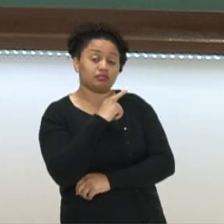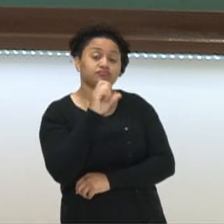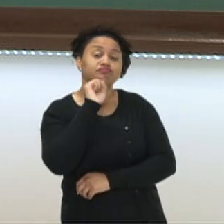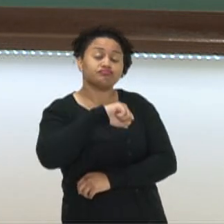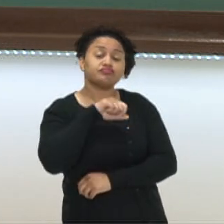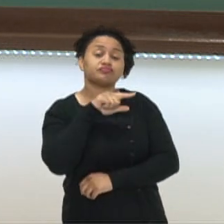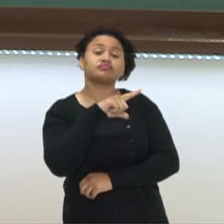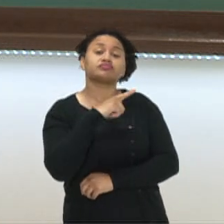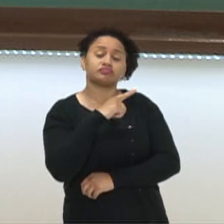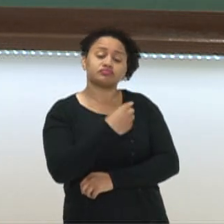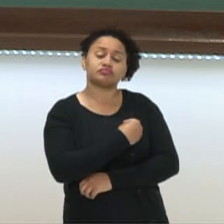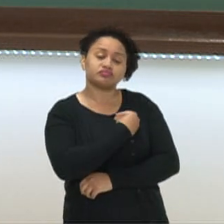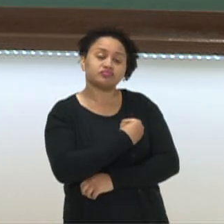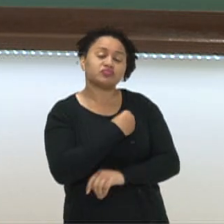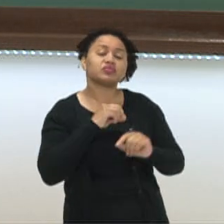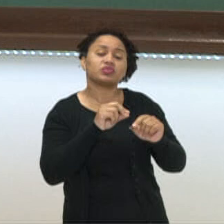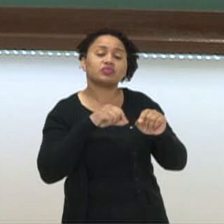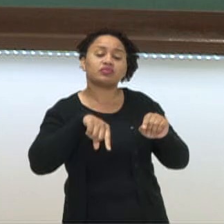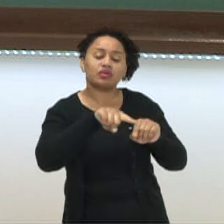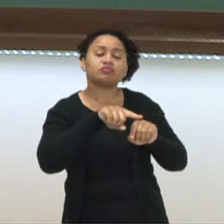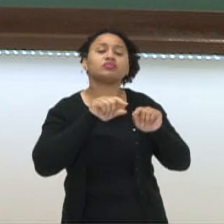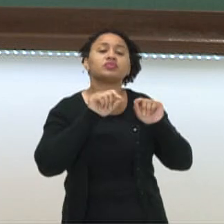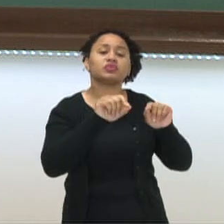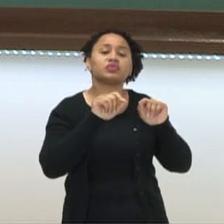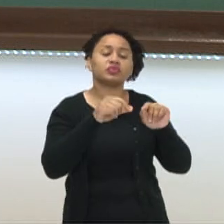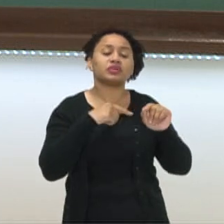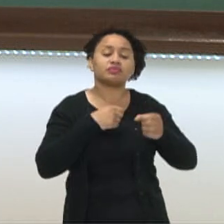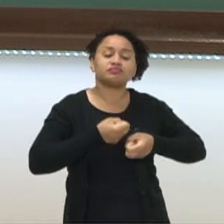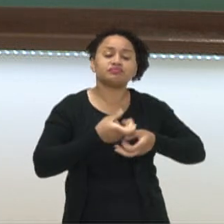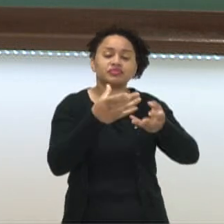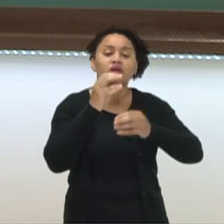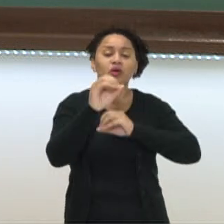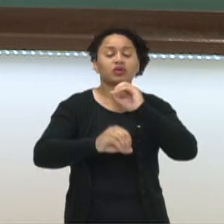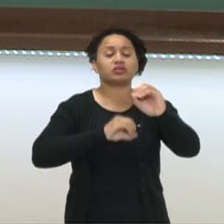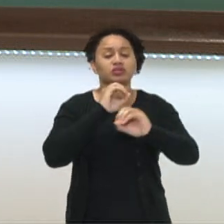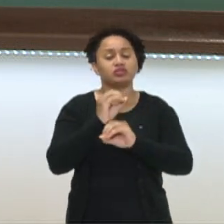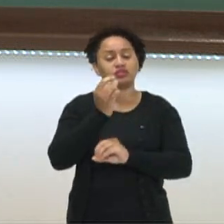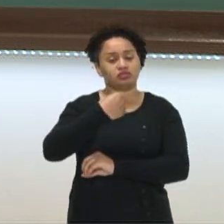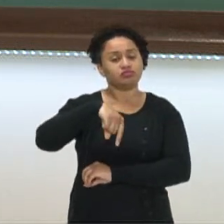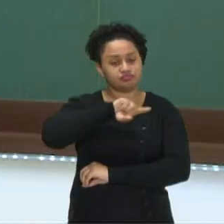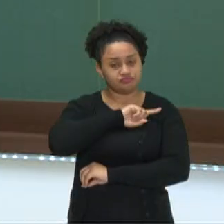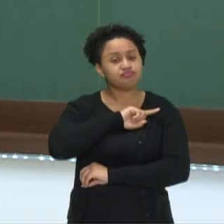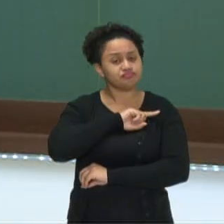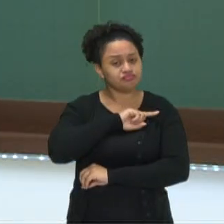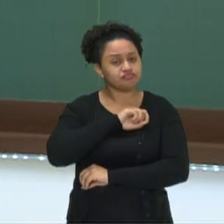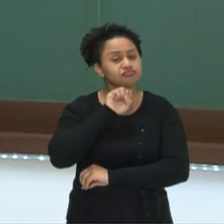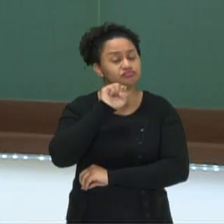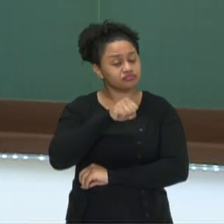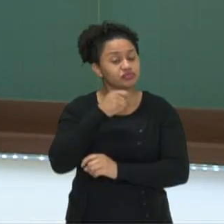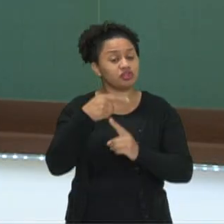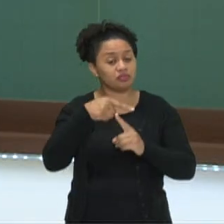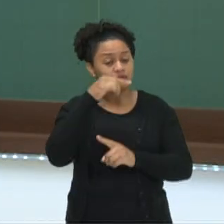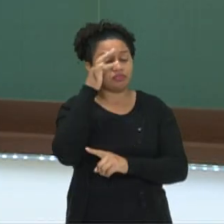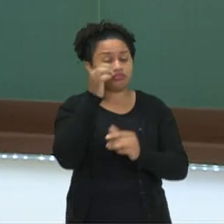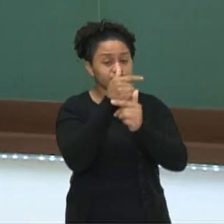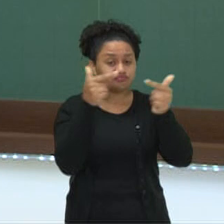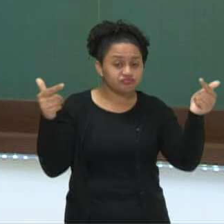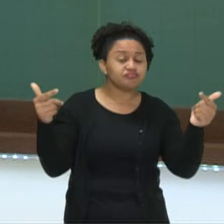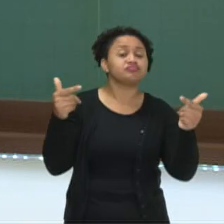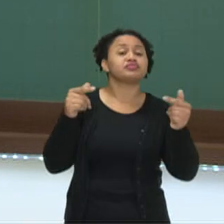que está ali para disponibilizar oxigênio para nós. É verdade, através das plantas